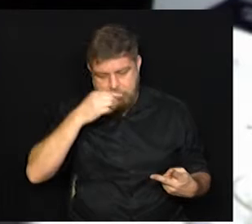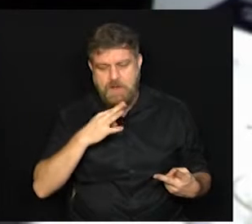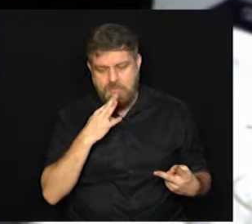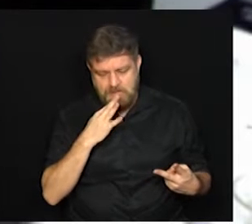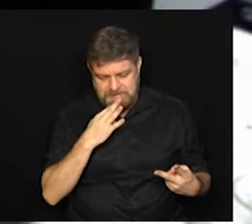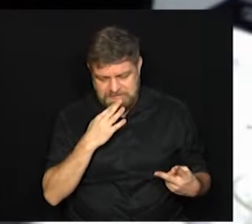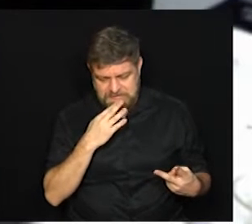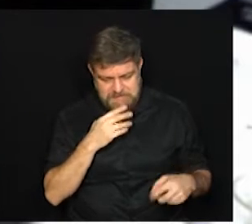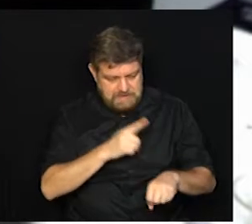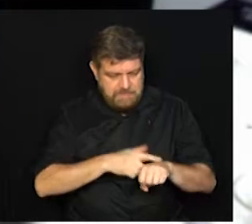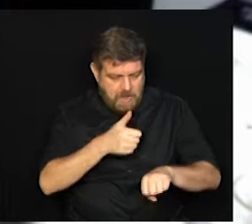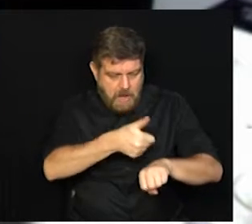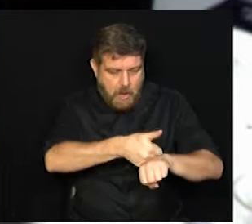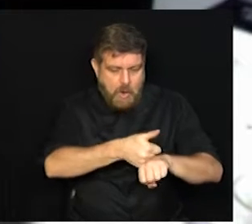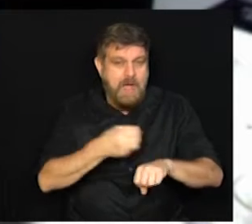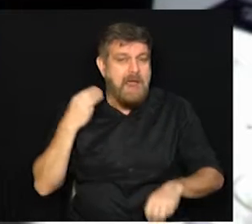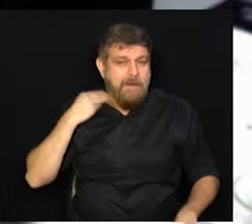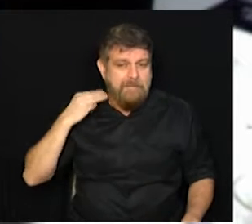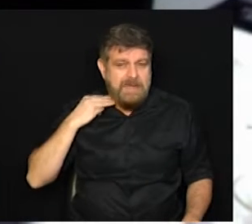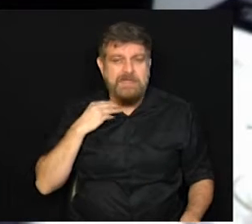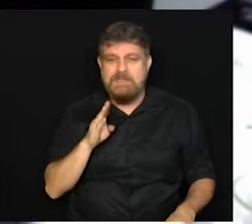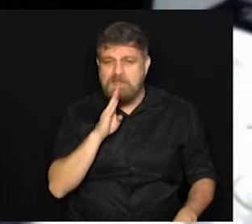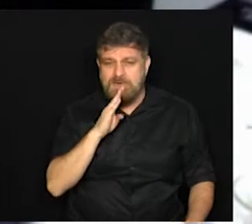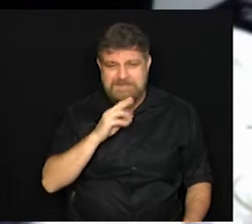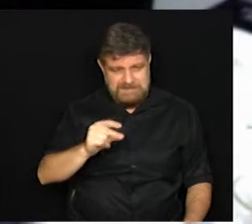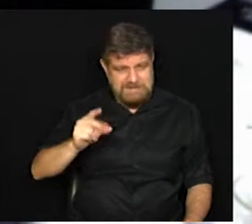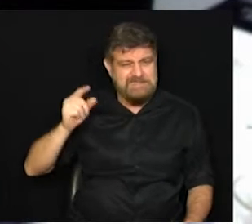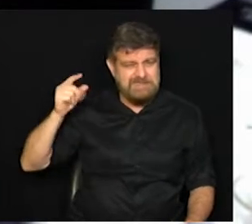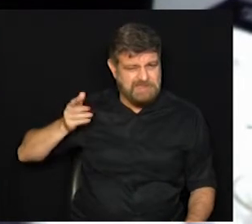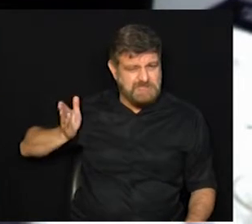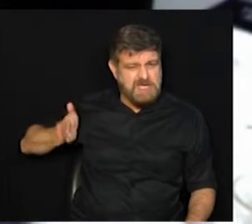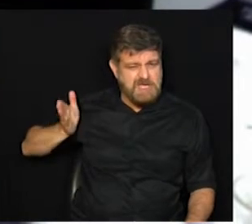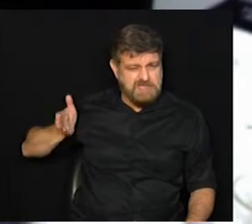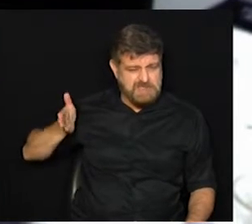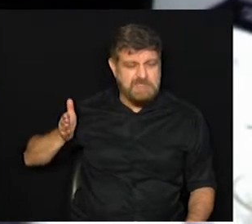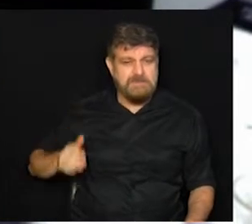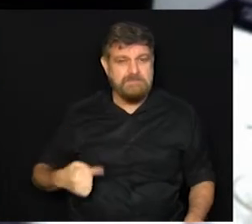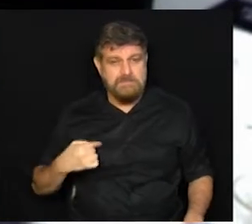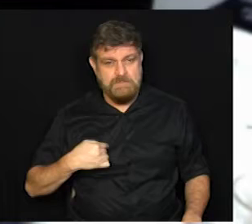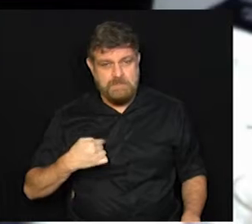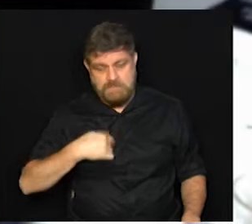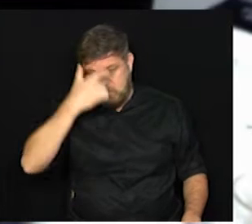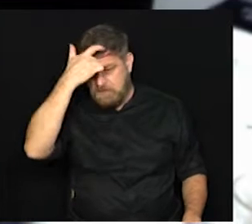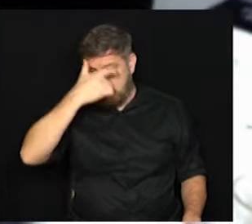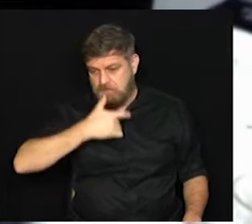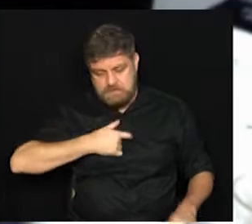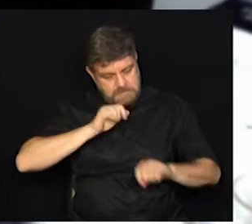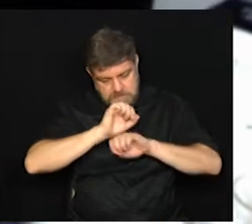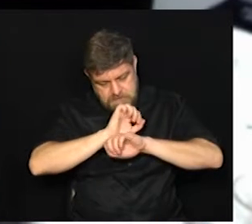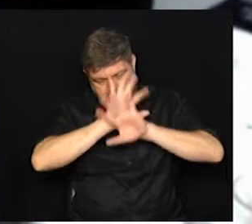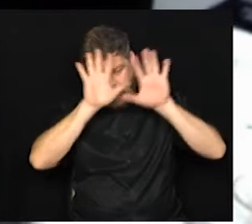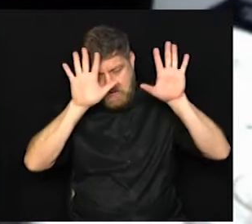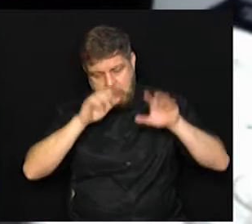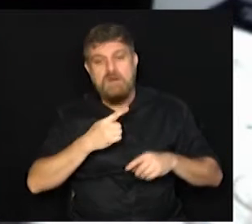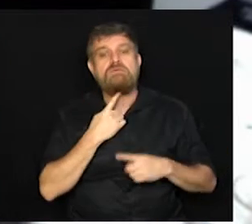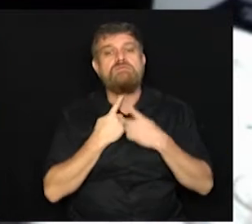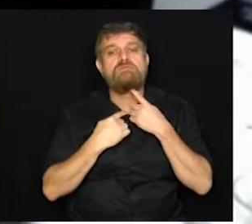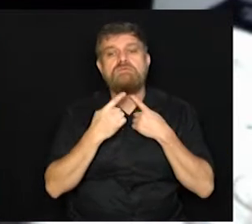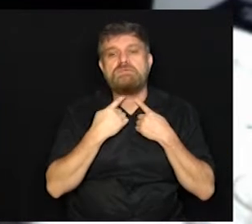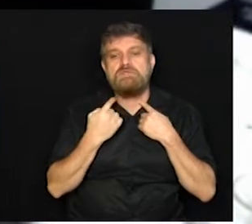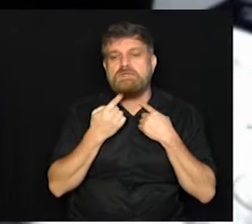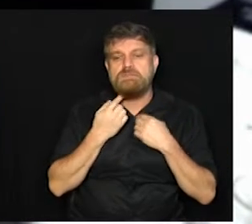vereadora Mariana Conte também, do passado. Vocês sabem que eu sou uma pessoa transparente, estou à disposição. Acho